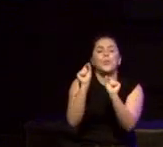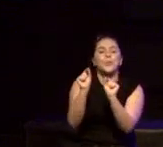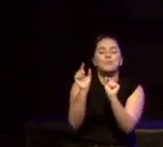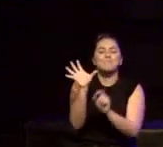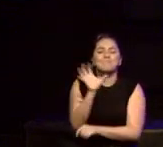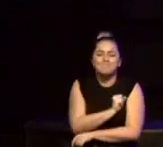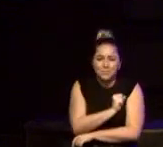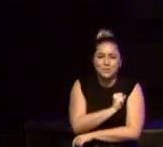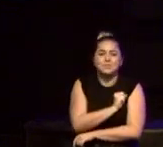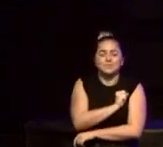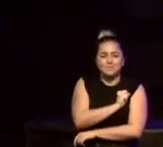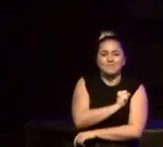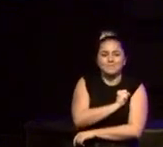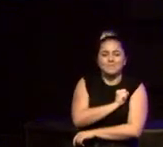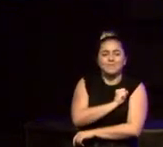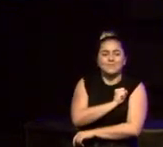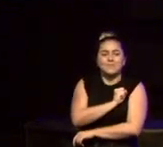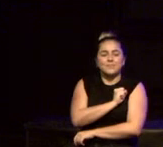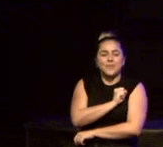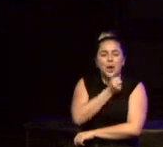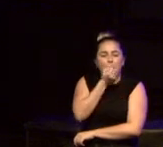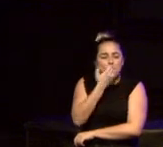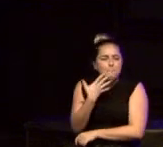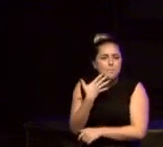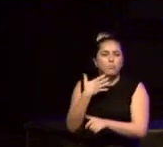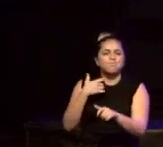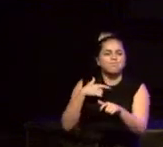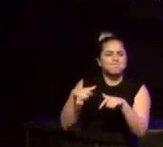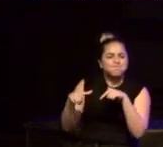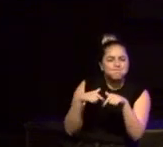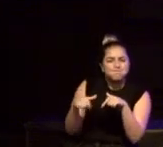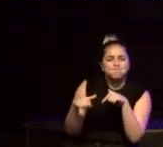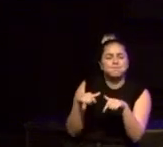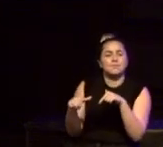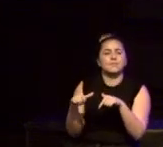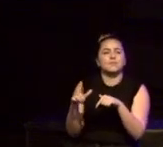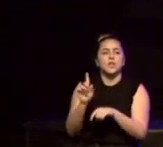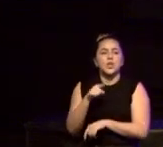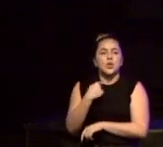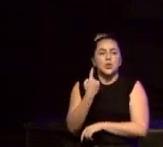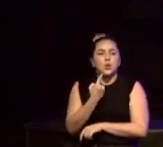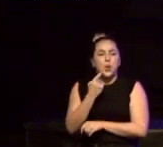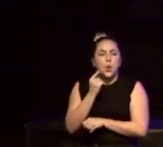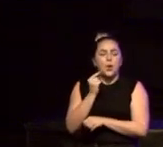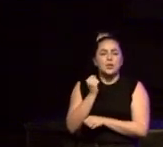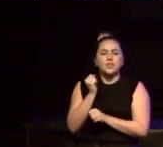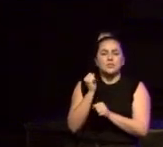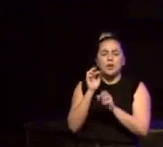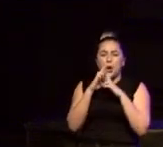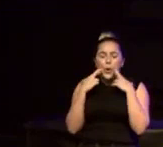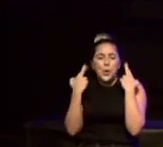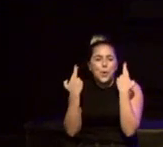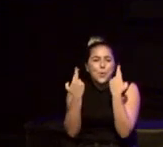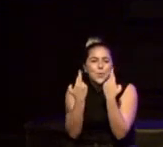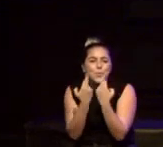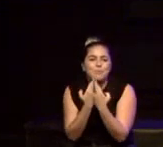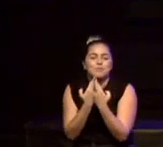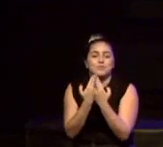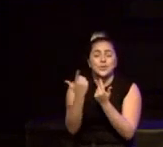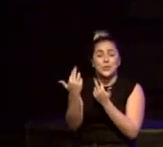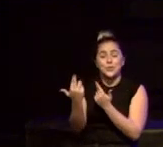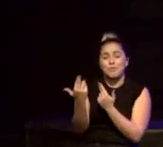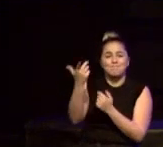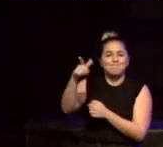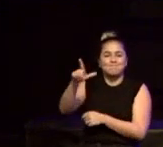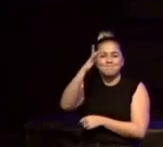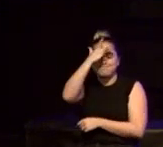aos outros na prática do amor e das boas obras. E o verso 25 diz: e não deixemos de nos reunir, como fazem alguns, ou